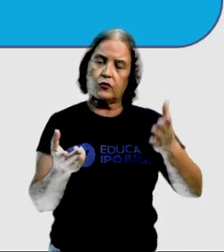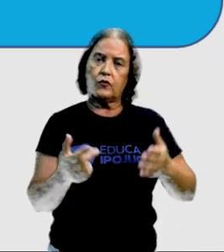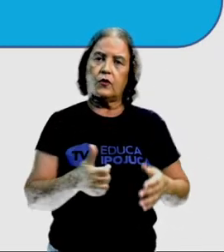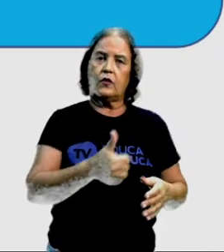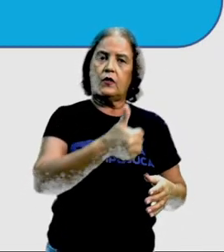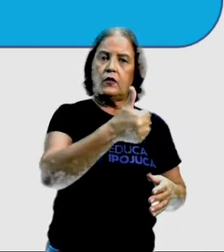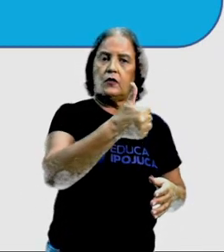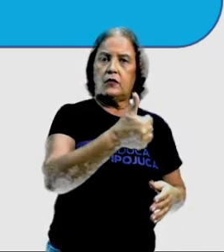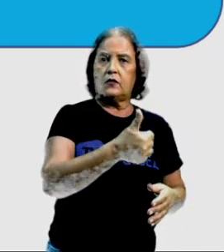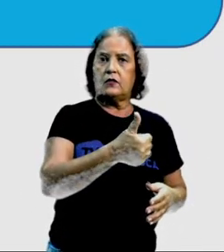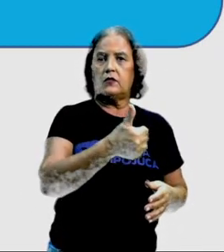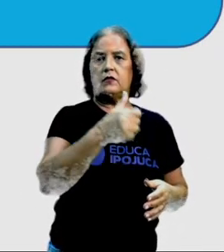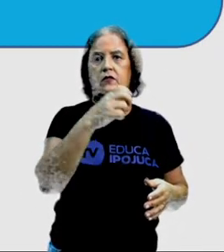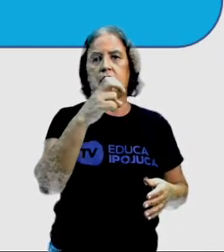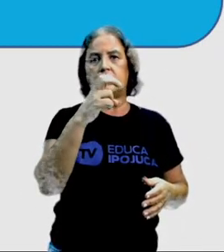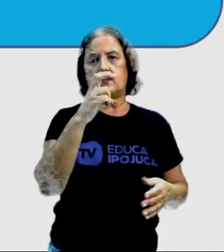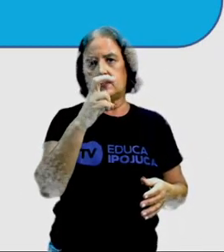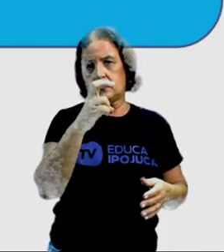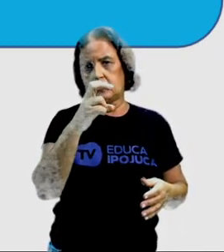de leite, mas